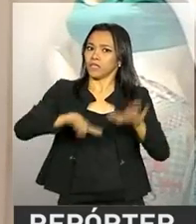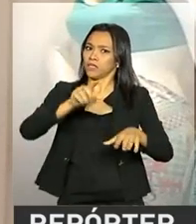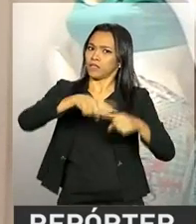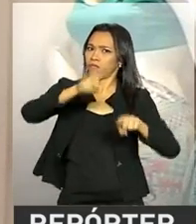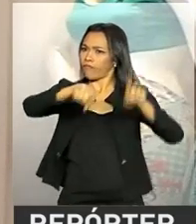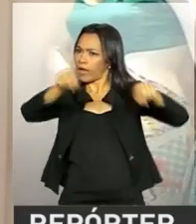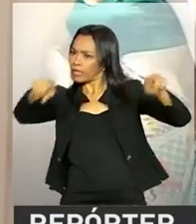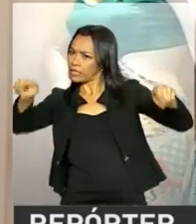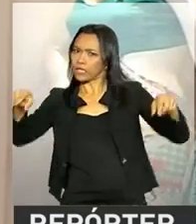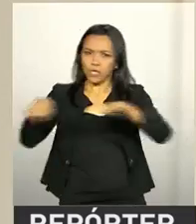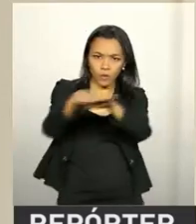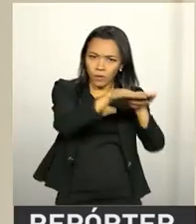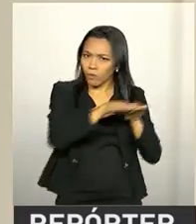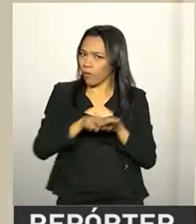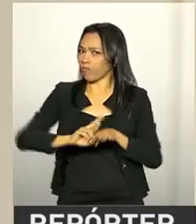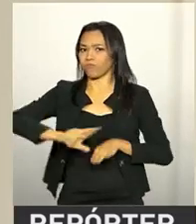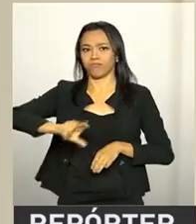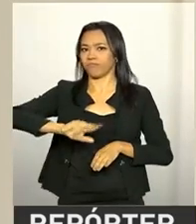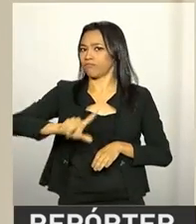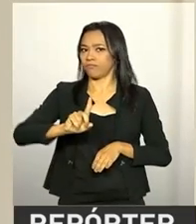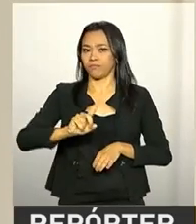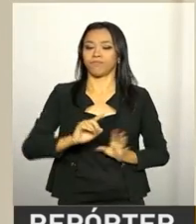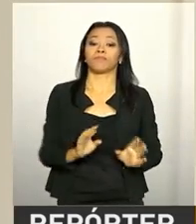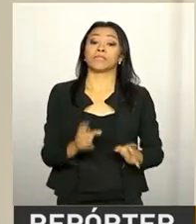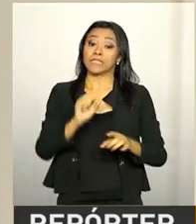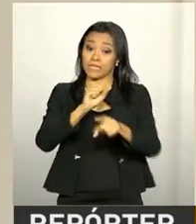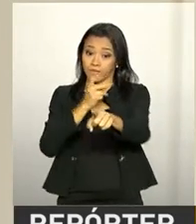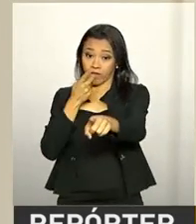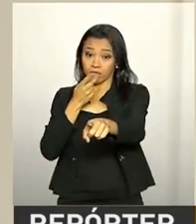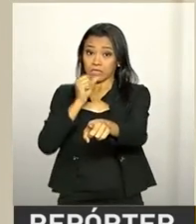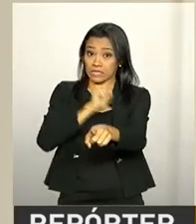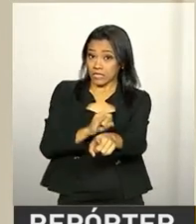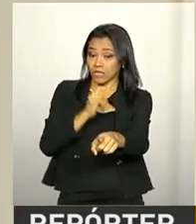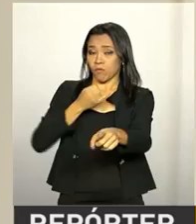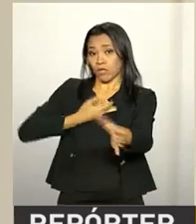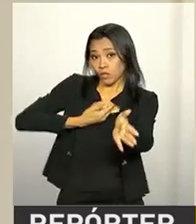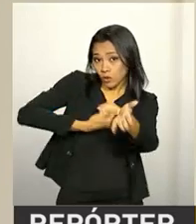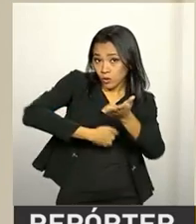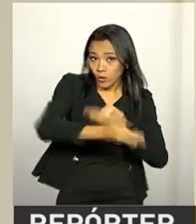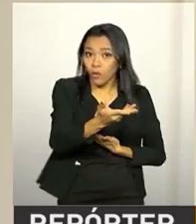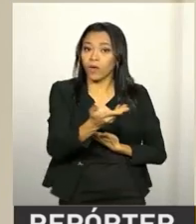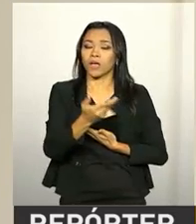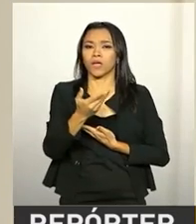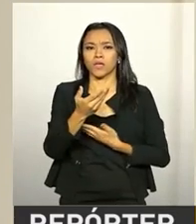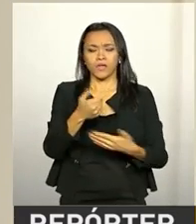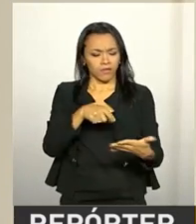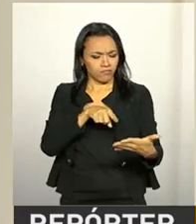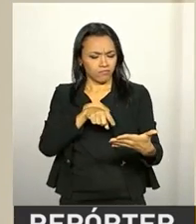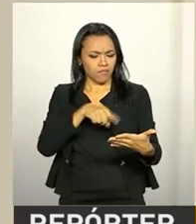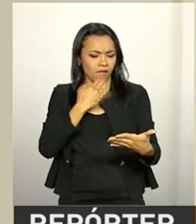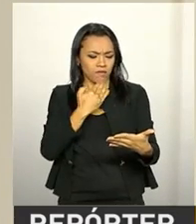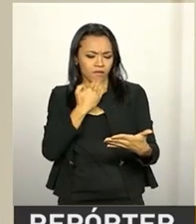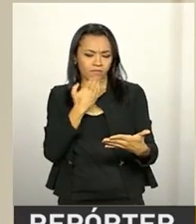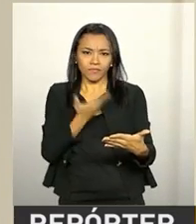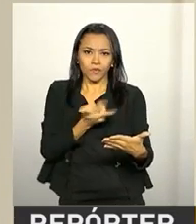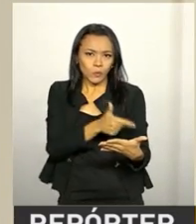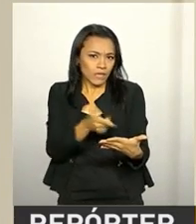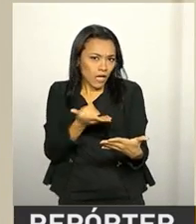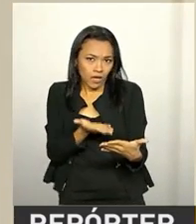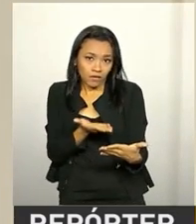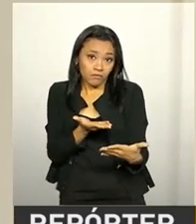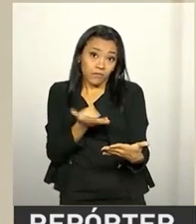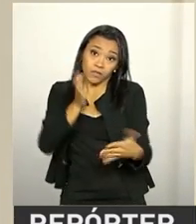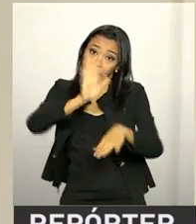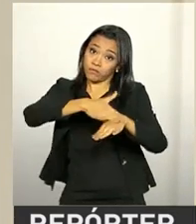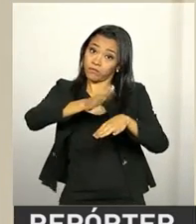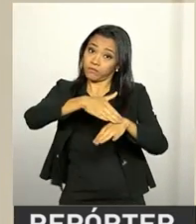variar entre as lojas se nós estamos falando de uma troca em que um produto não apresenta vícios isso se trata de uma liberalidade